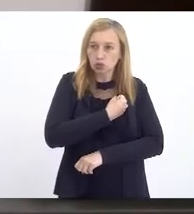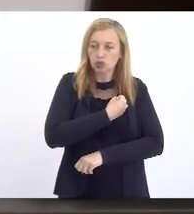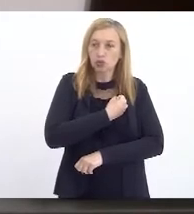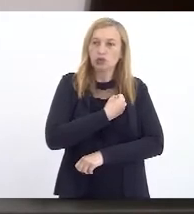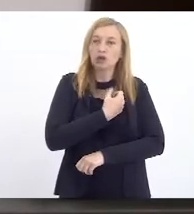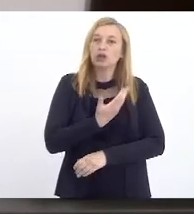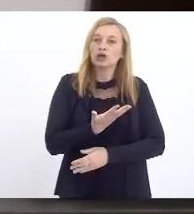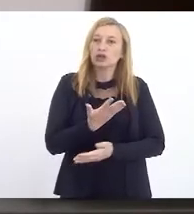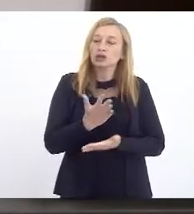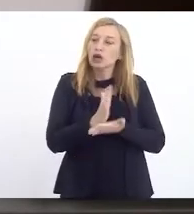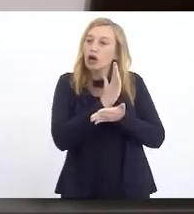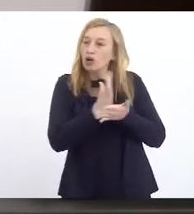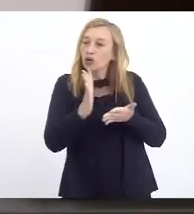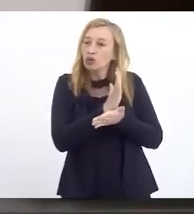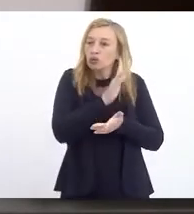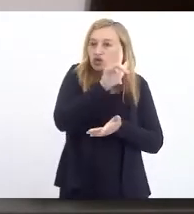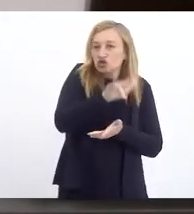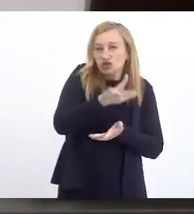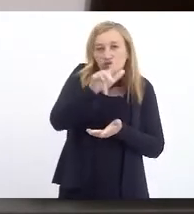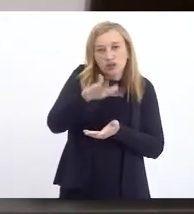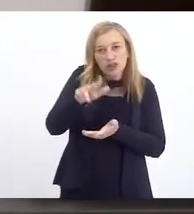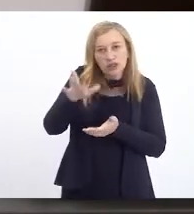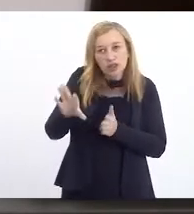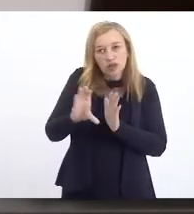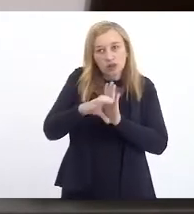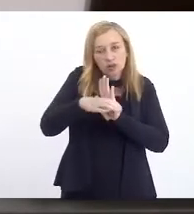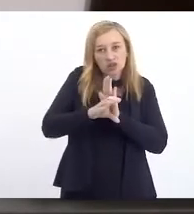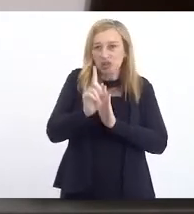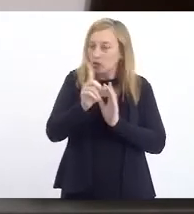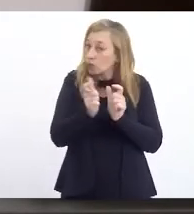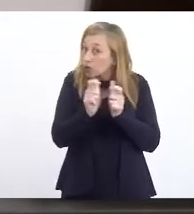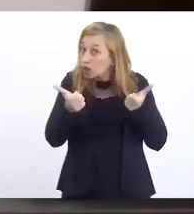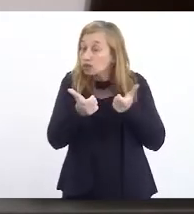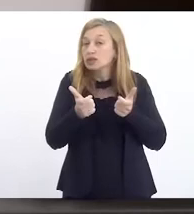algumas diferenças conceituais, mas não grandes,